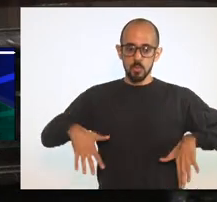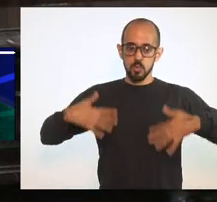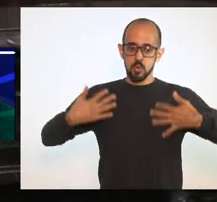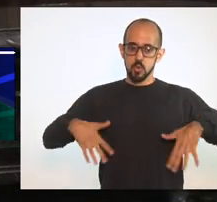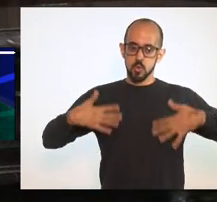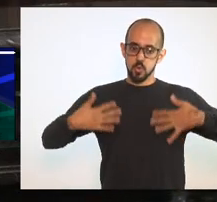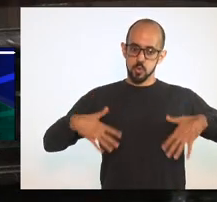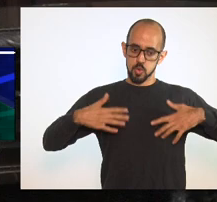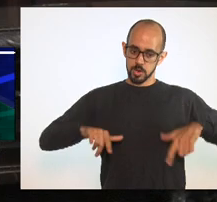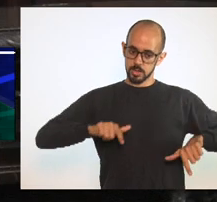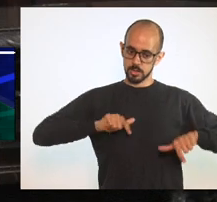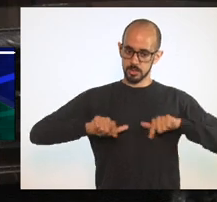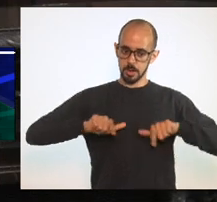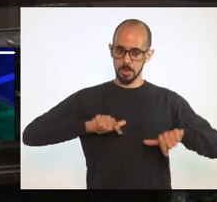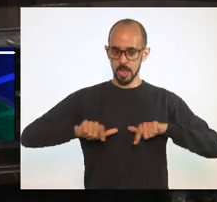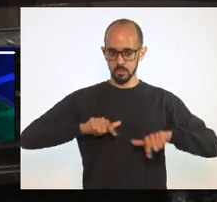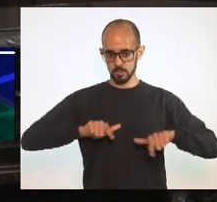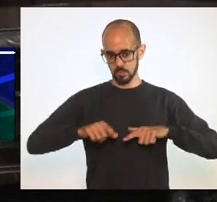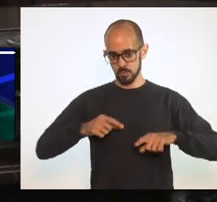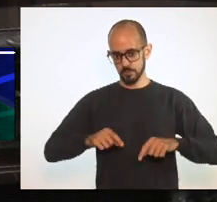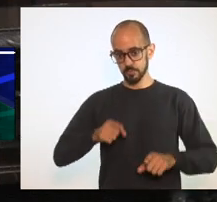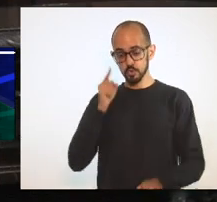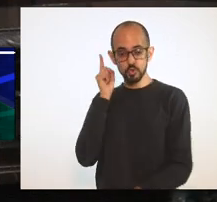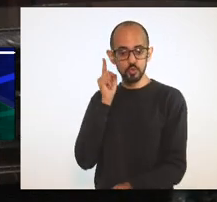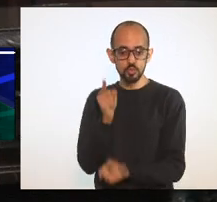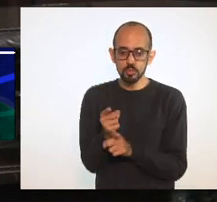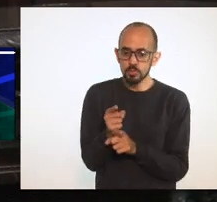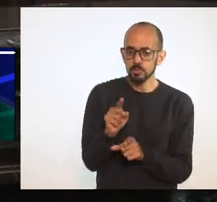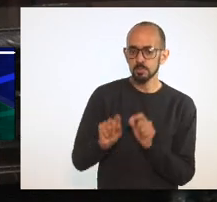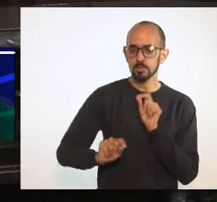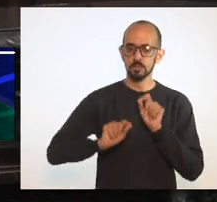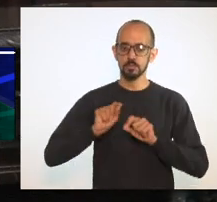neste trabalho: descobrir